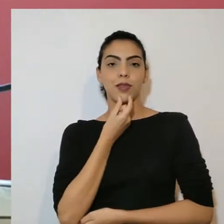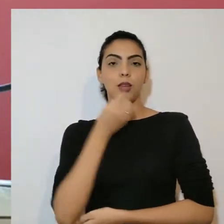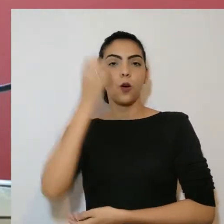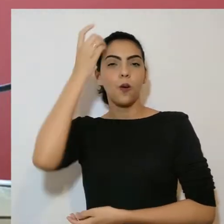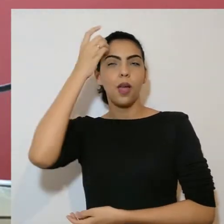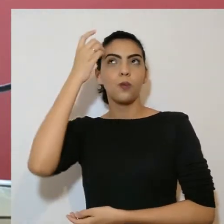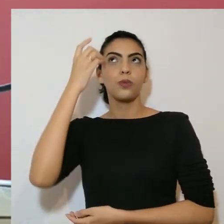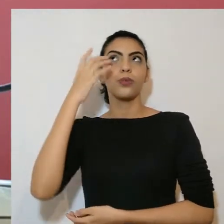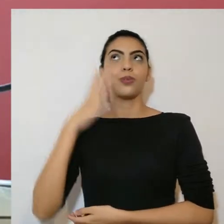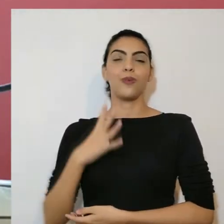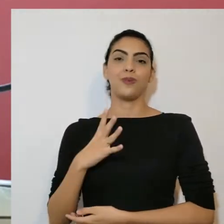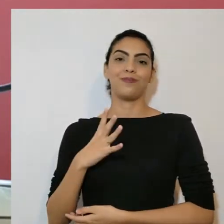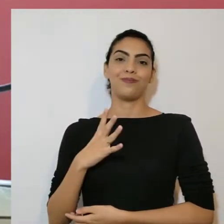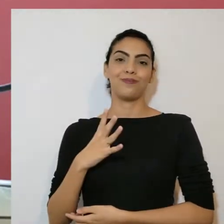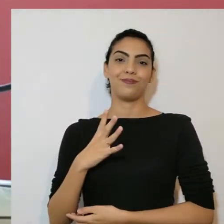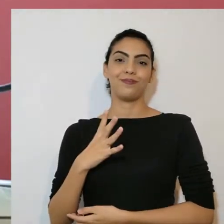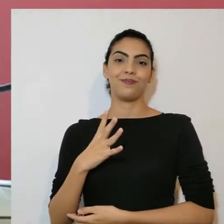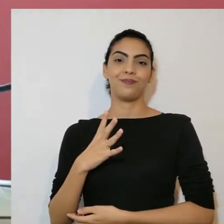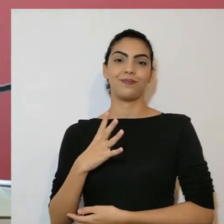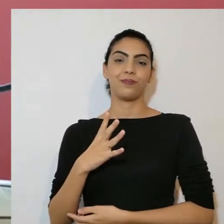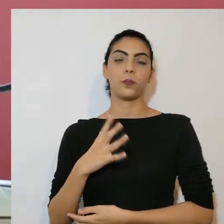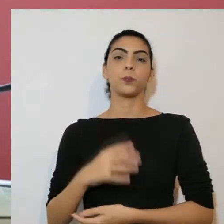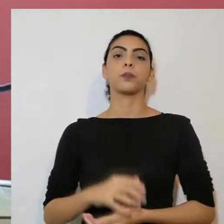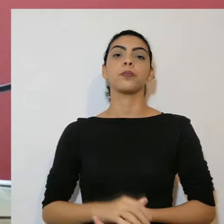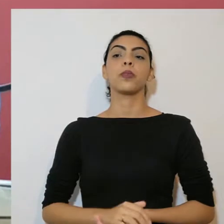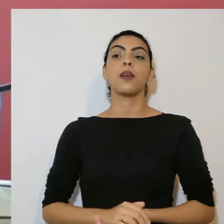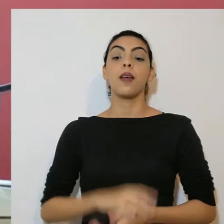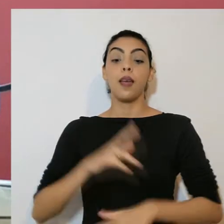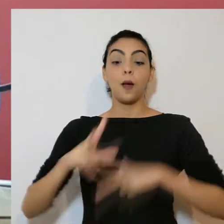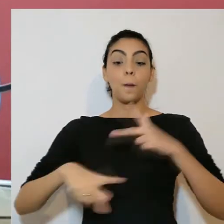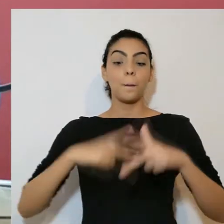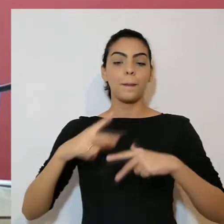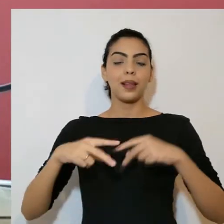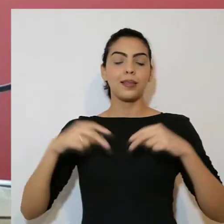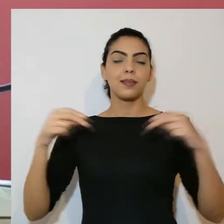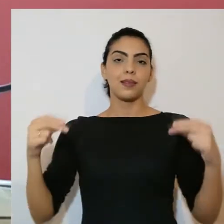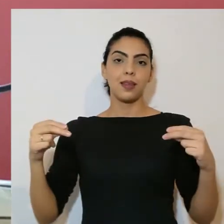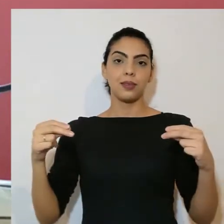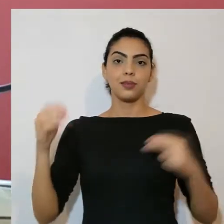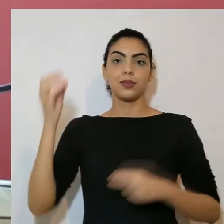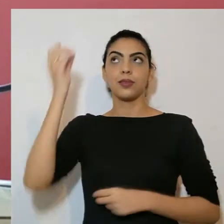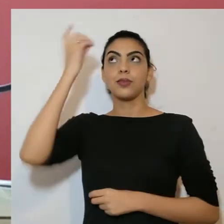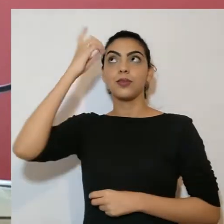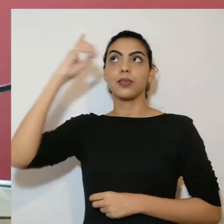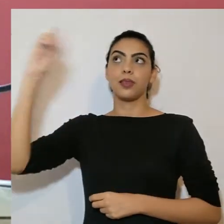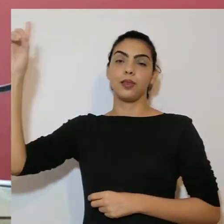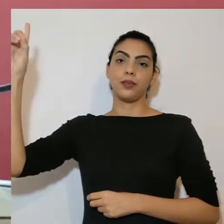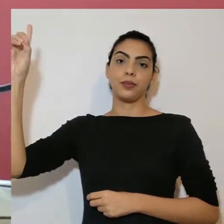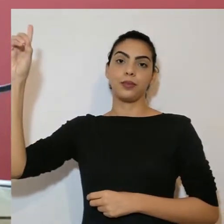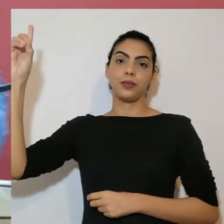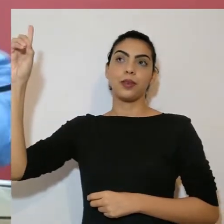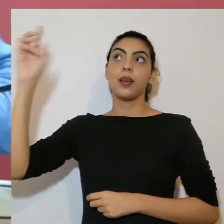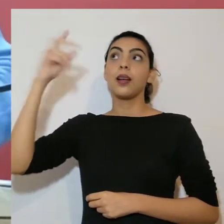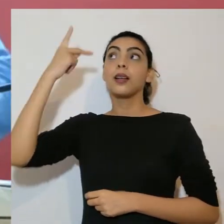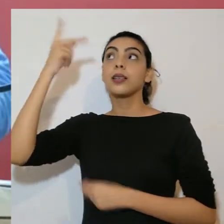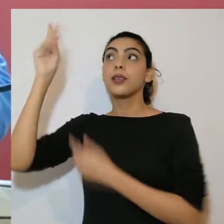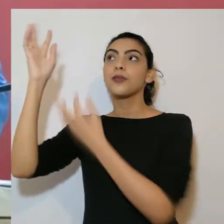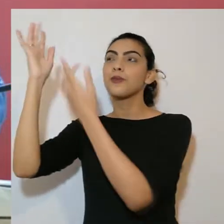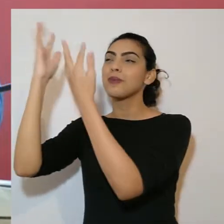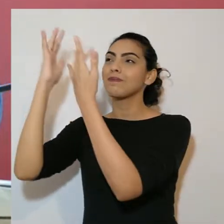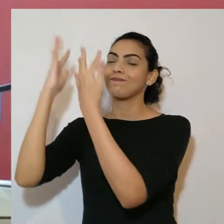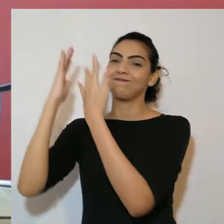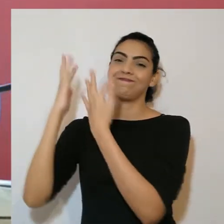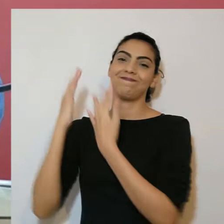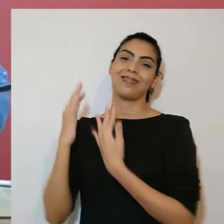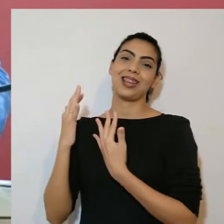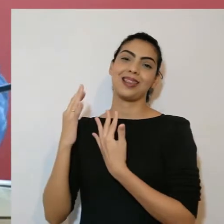solteiro é um dom, é uma vocação, é também um presente de Deus, um presente da